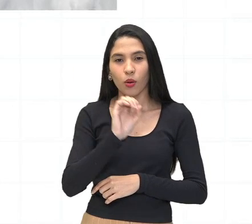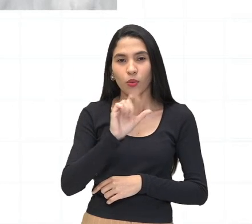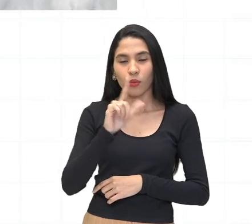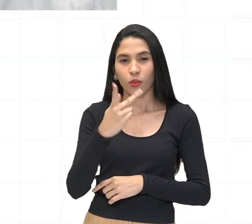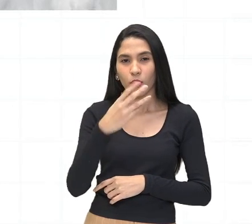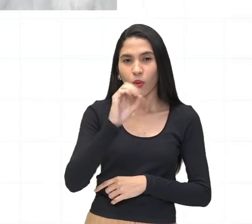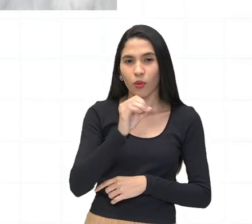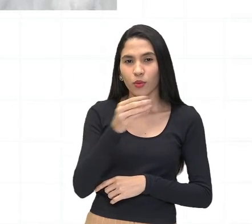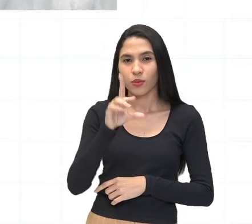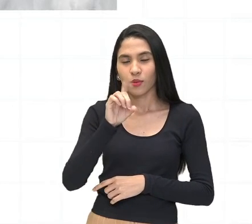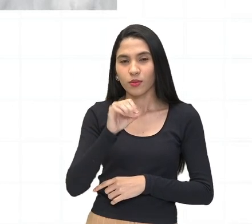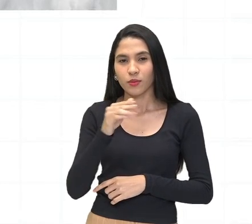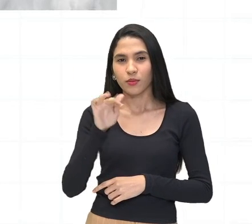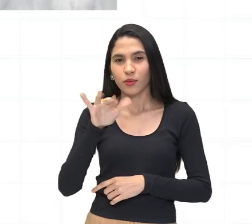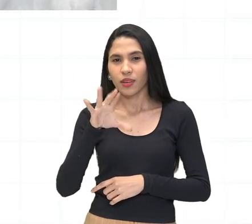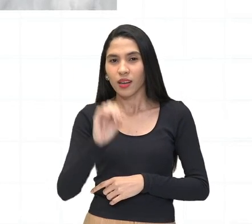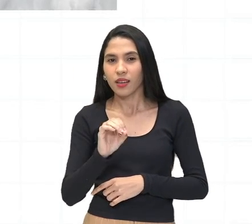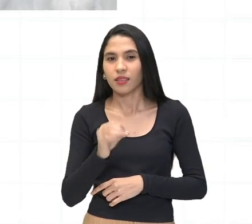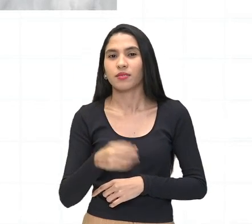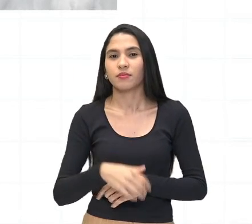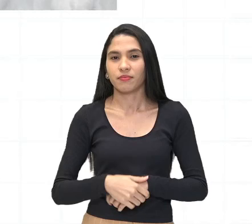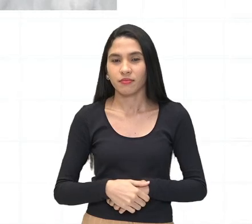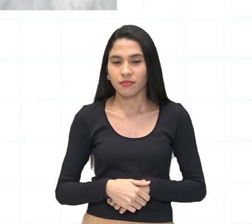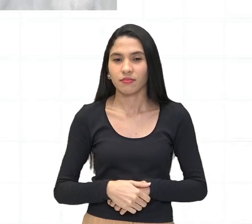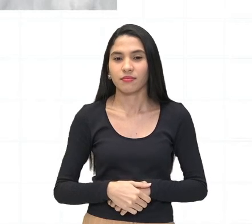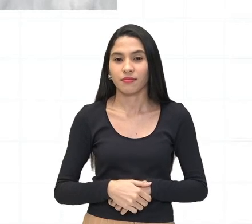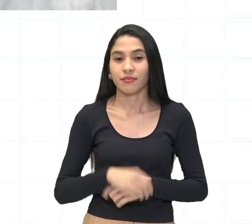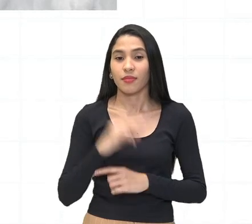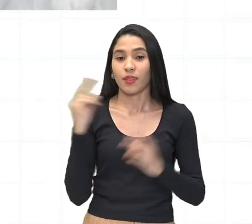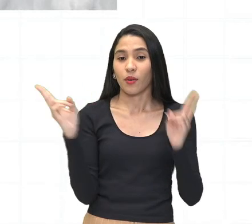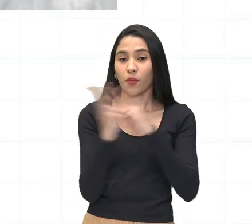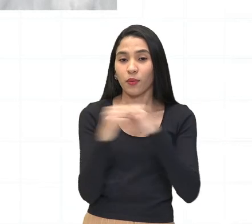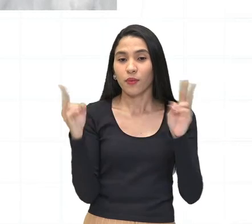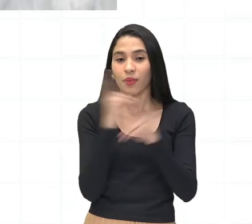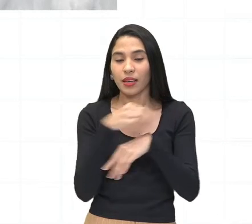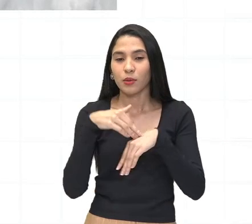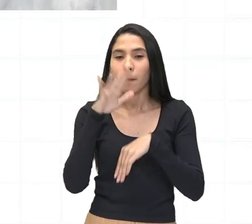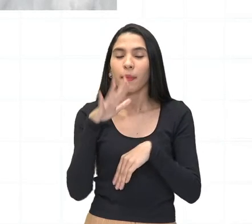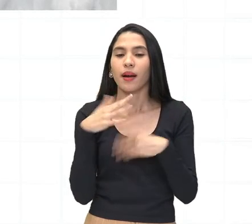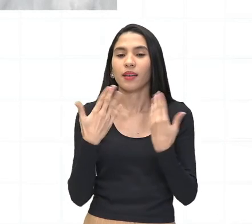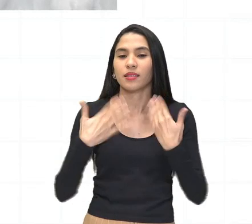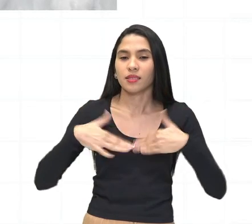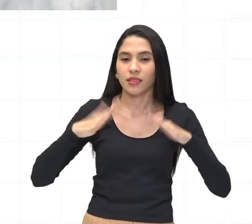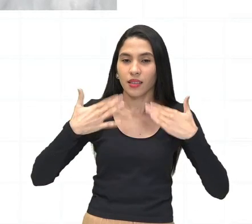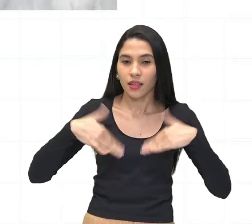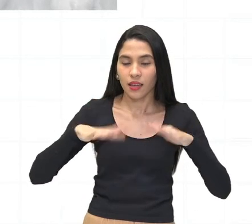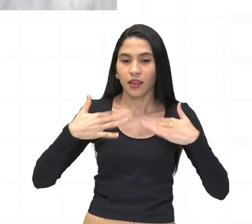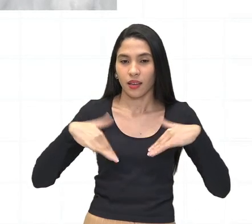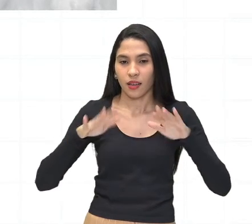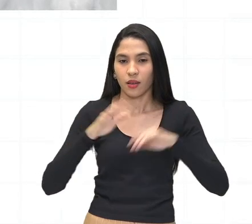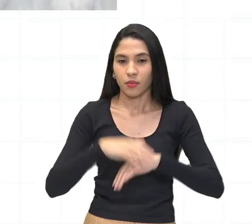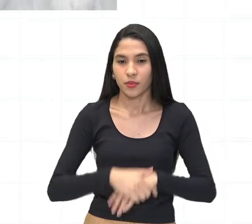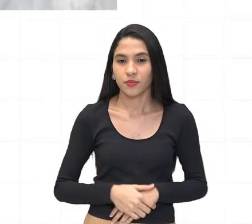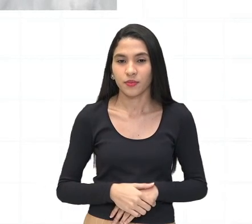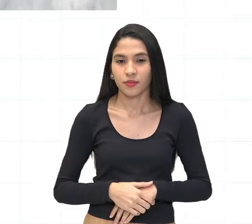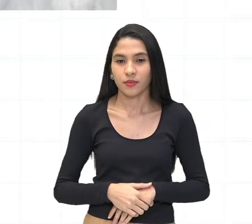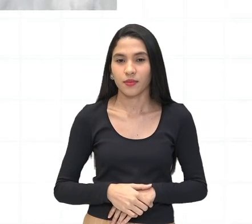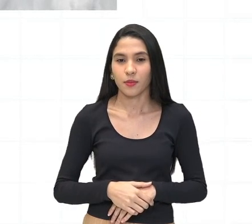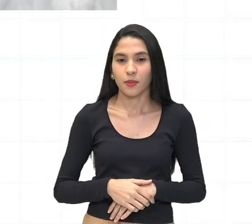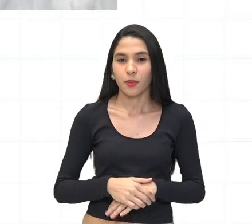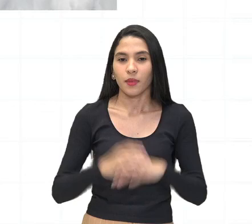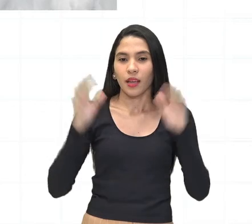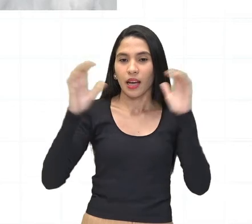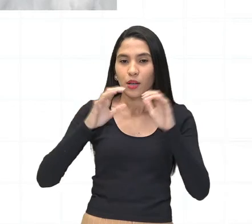do furacão, por incrível que pareça, os ventos eles são mais calmos e a chuva